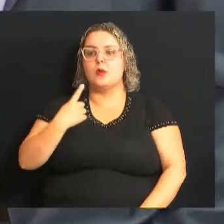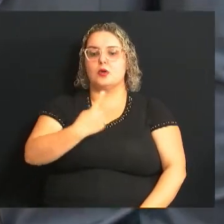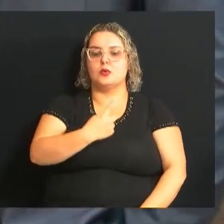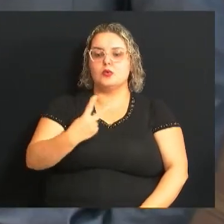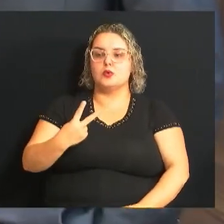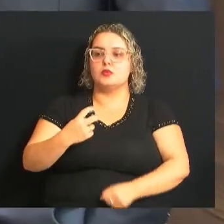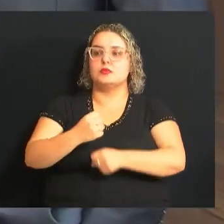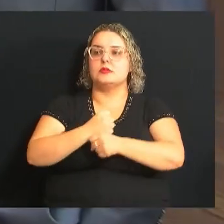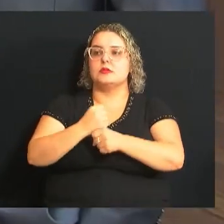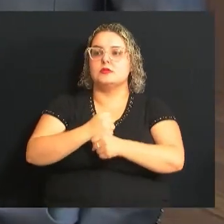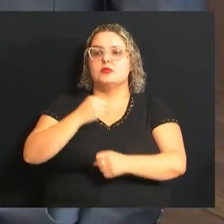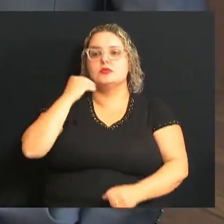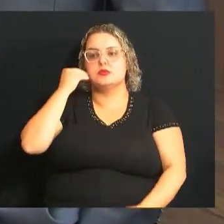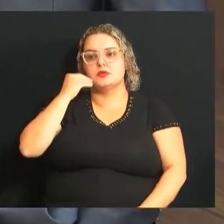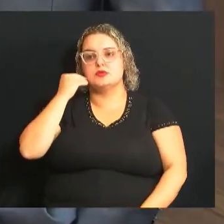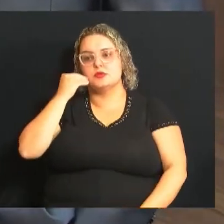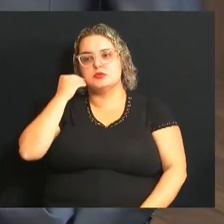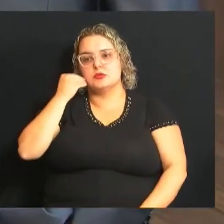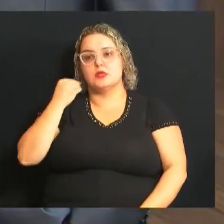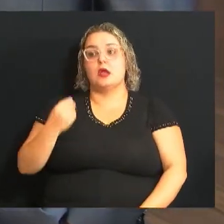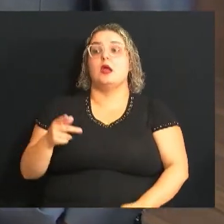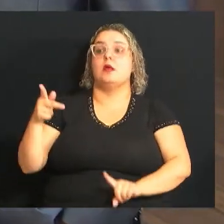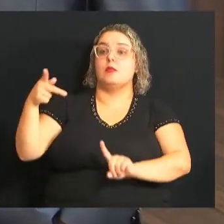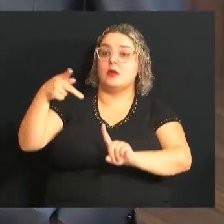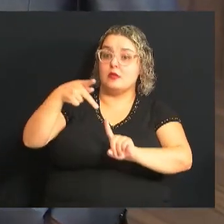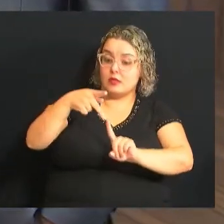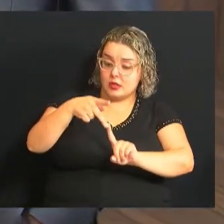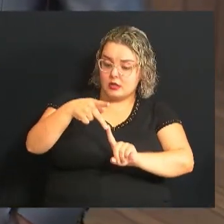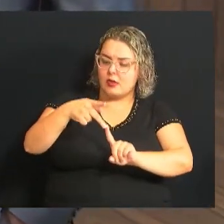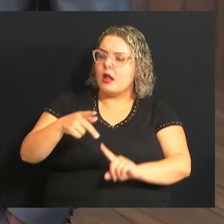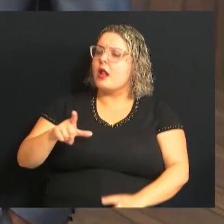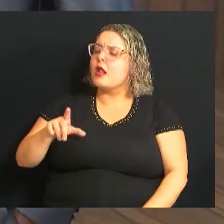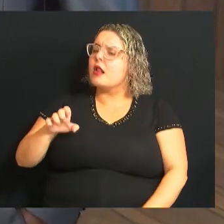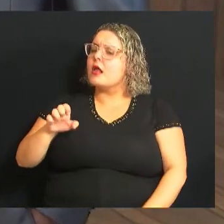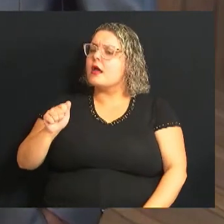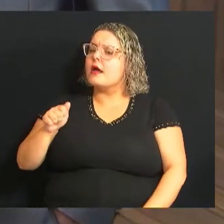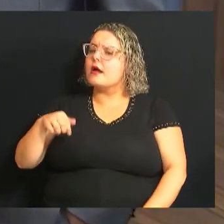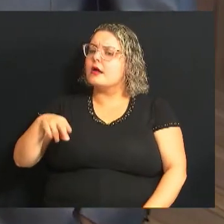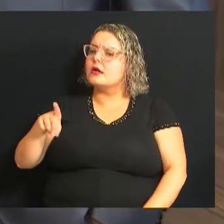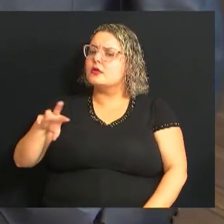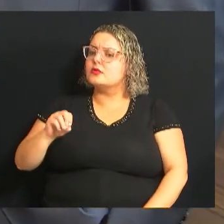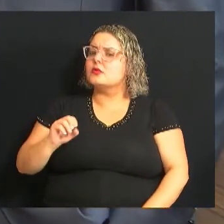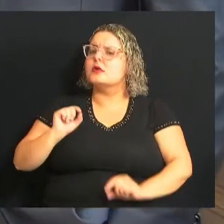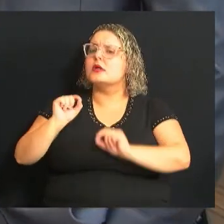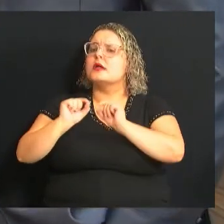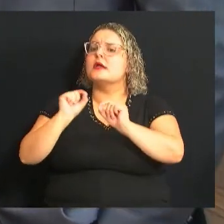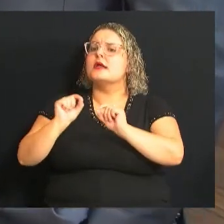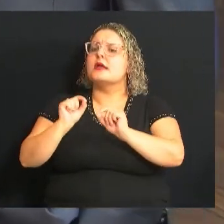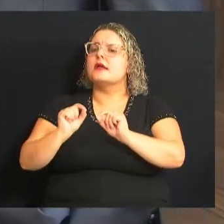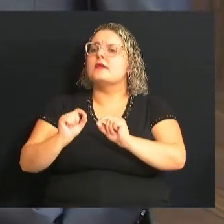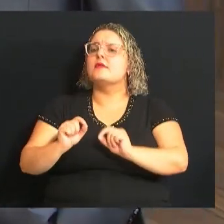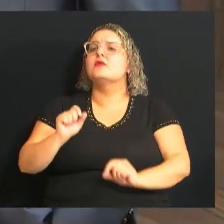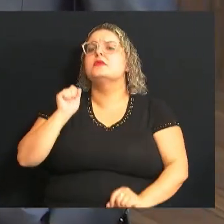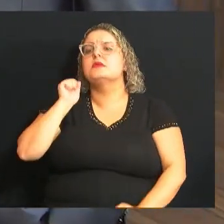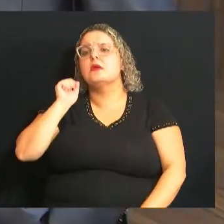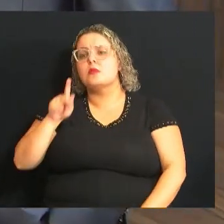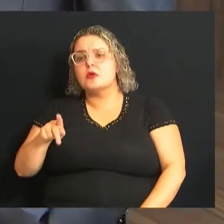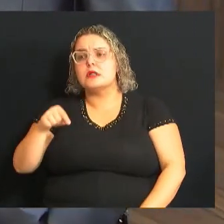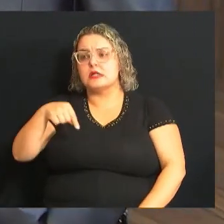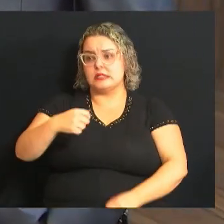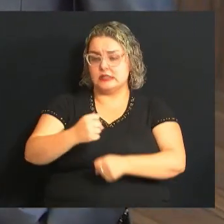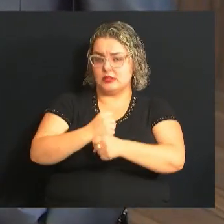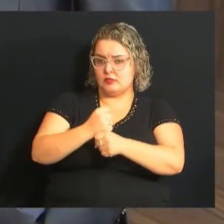de experiência em previdência. Leandro, quem for se aposentar esse ano vai